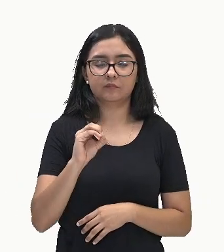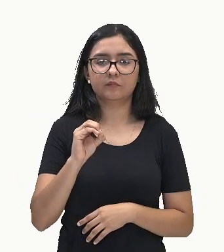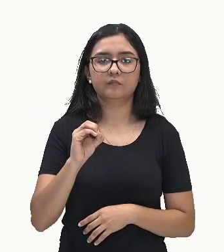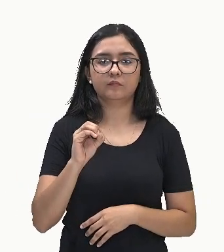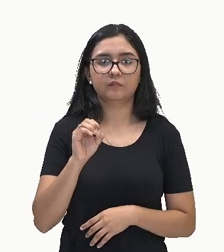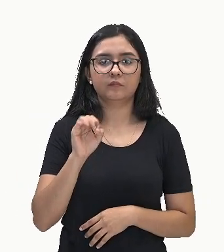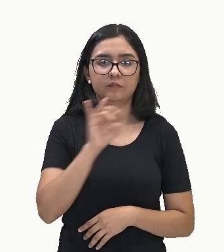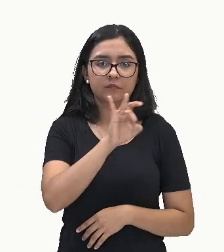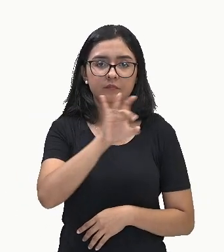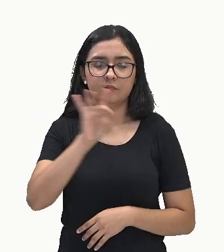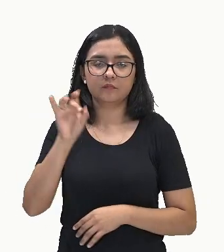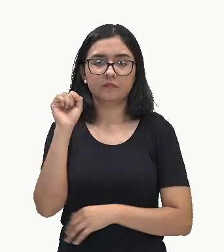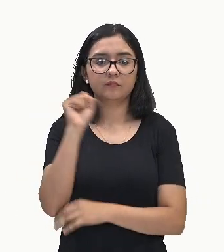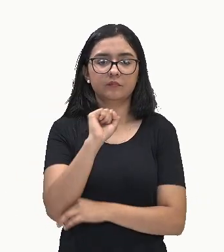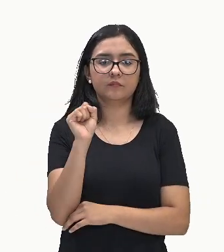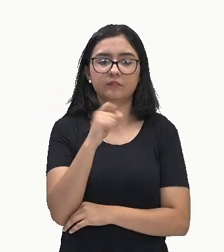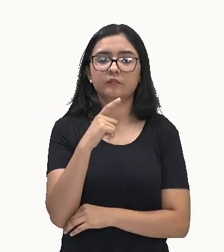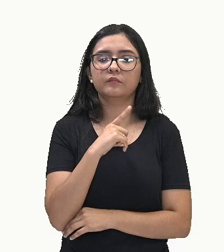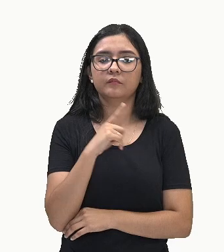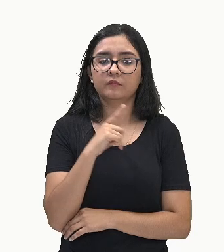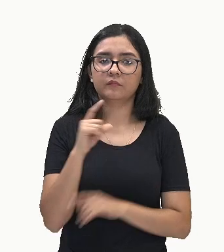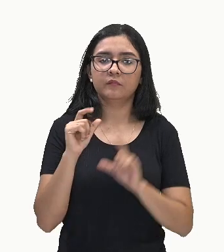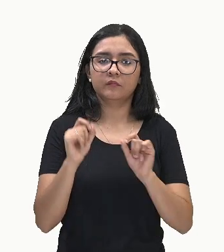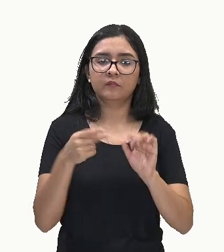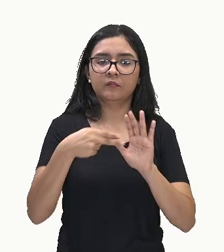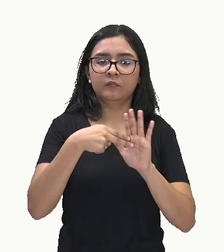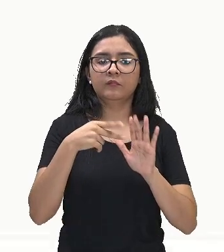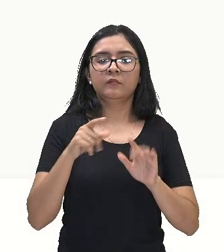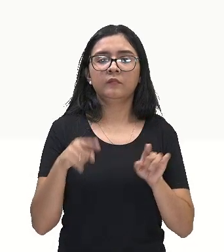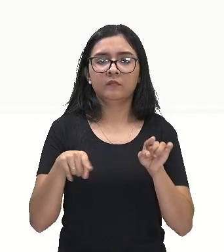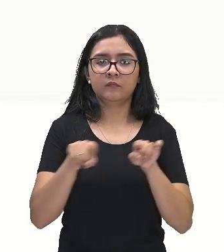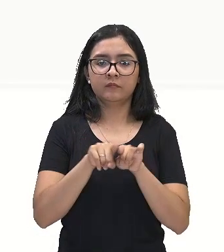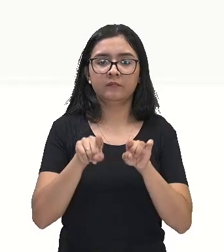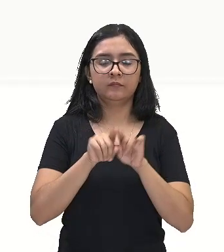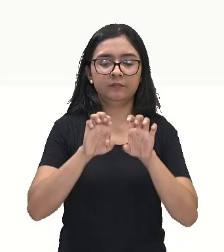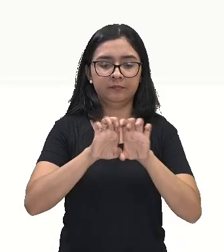dizer aqui nós temos aqui uma igualdade aqui